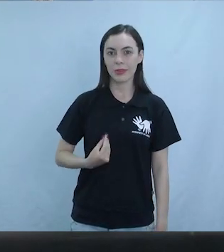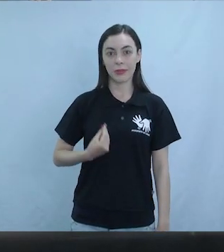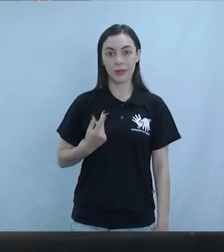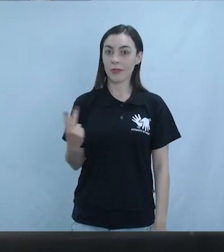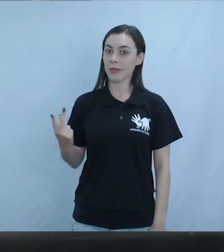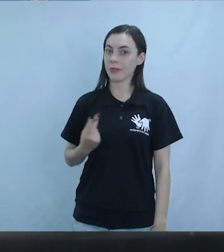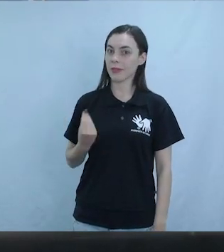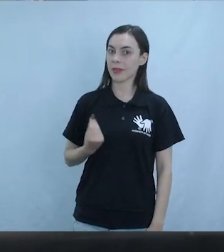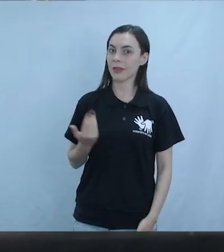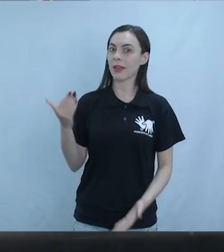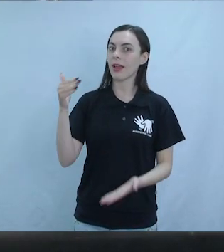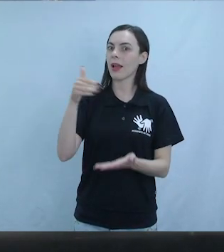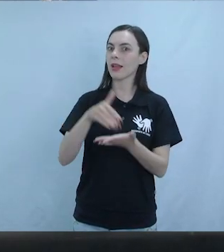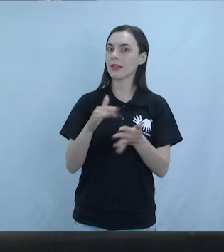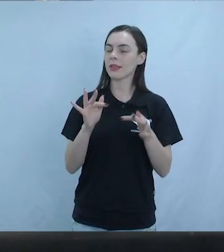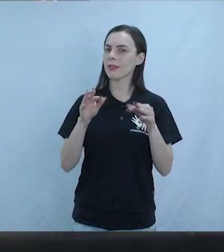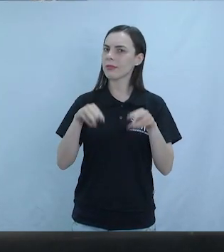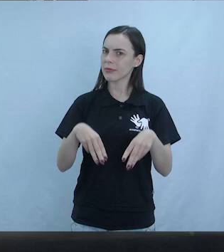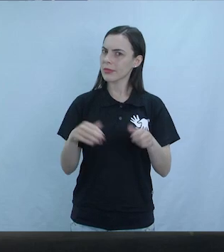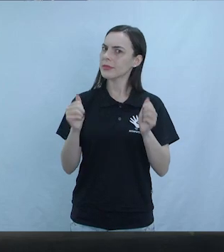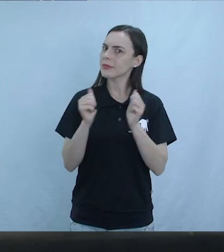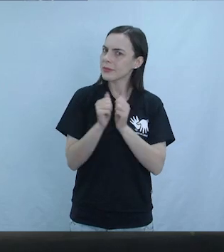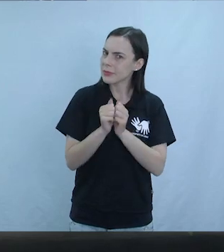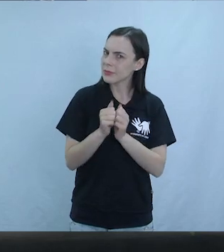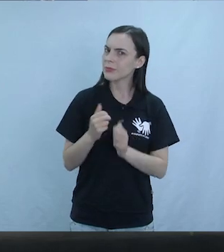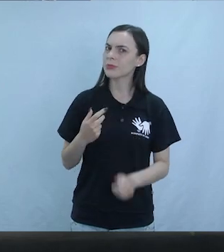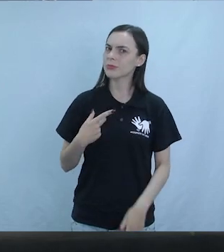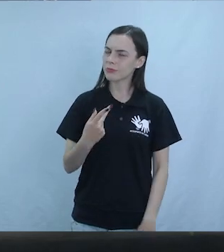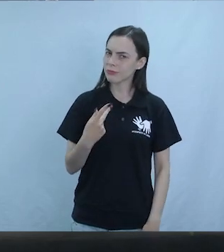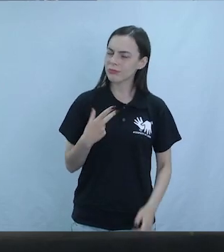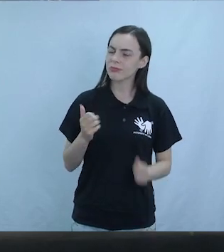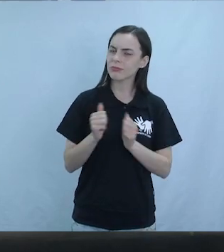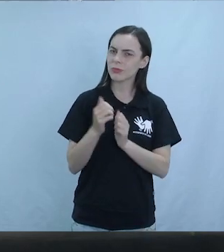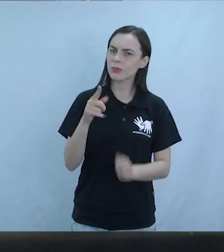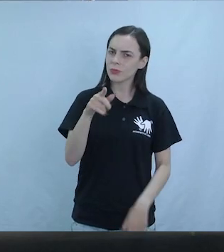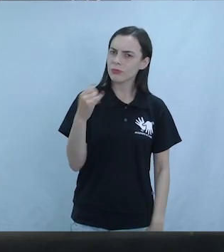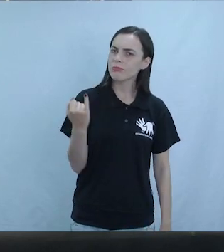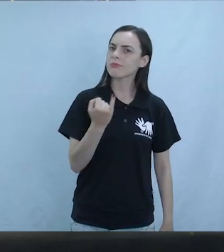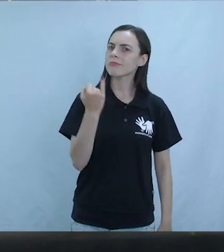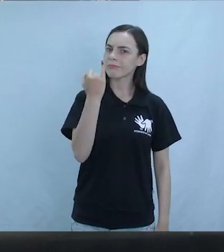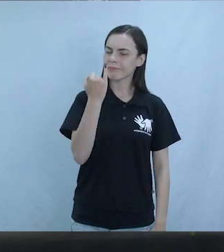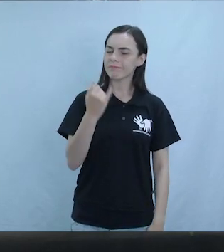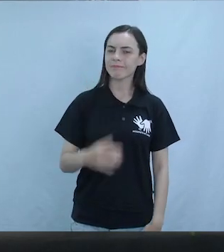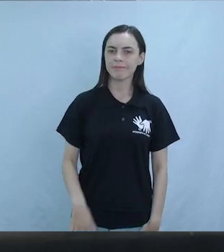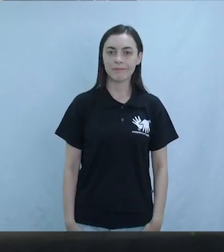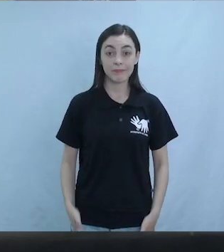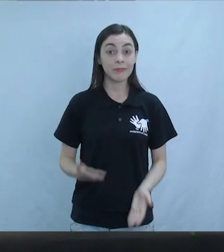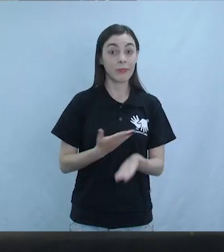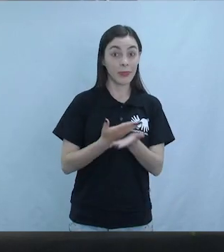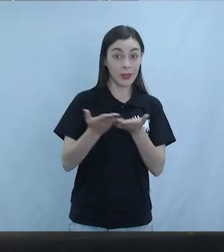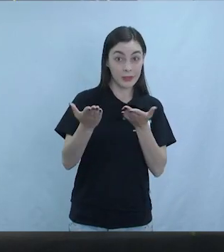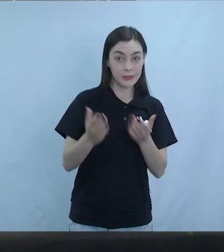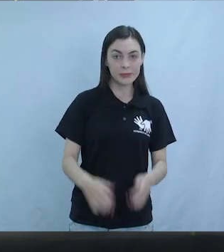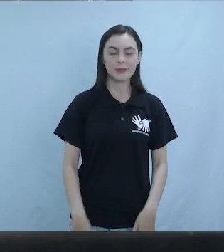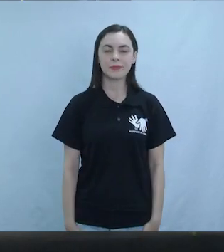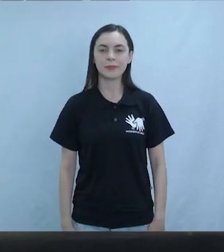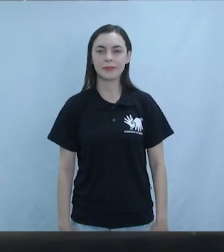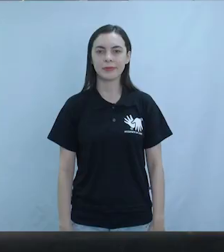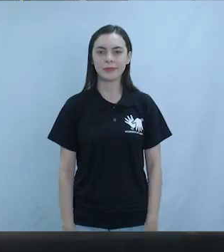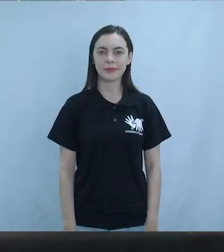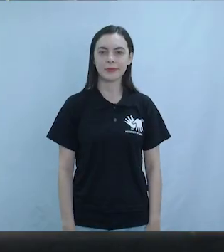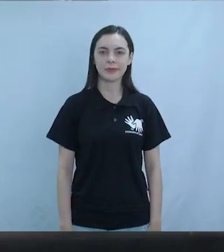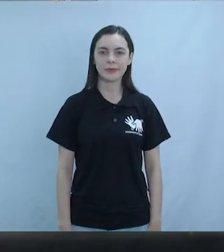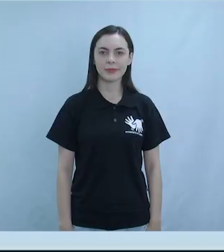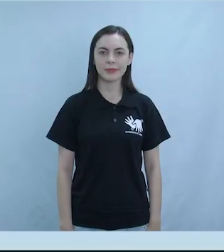vamos ficar aqui até o final da aula. Fique junto com a gente. Você é muito importante para nós. Vamos começar a história? Vamos lá. Então vamos